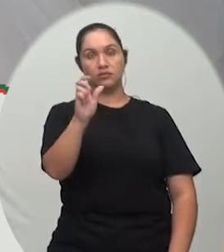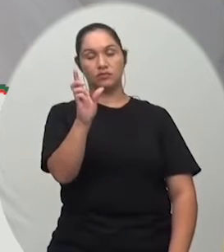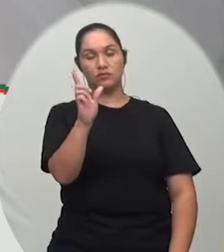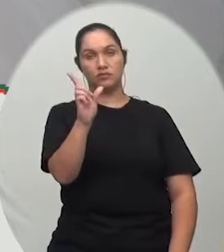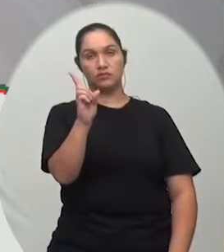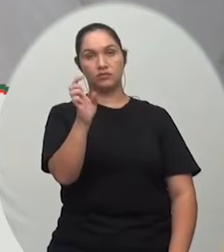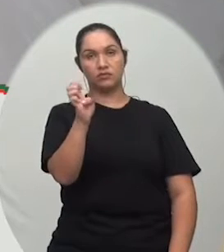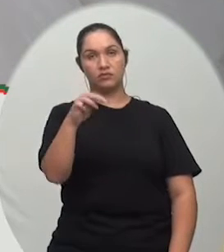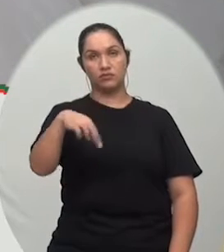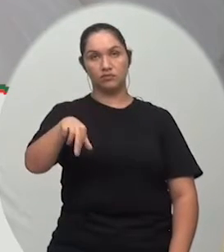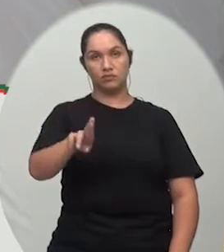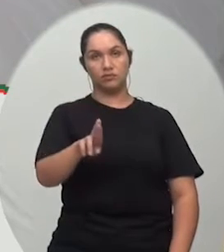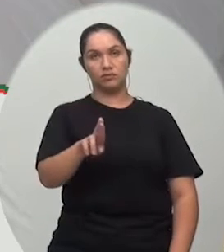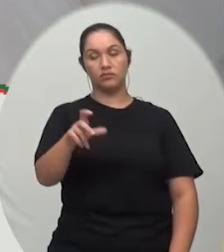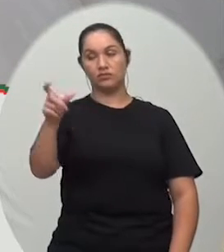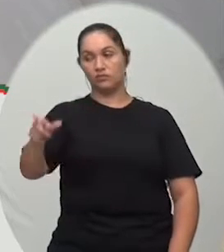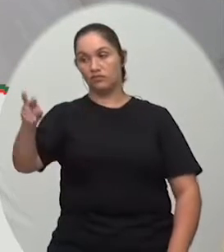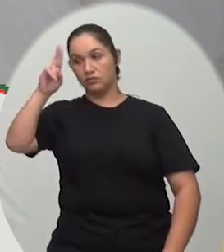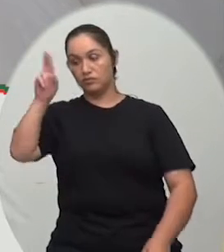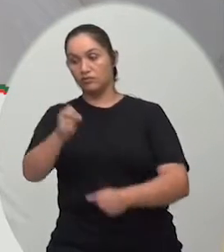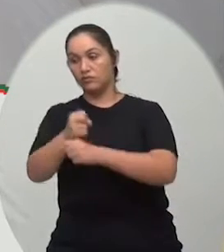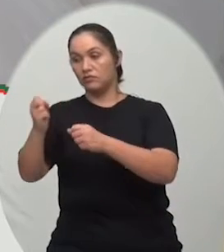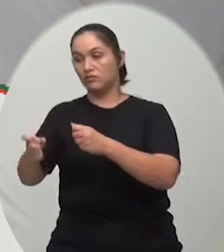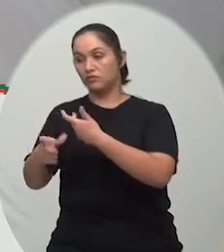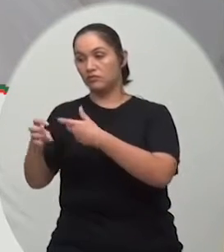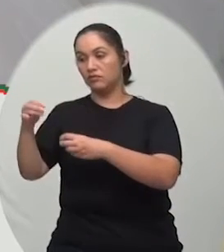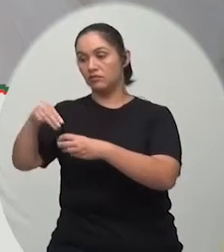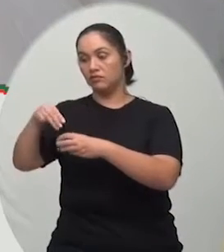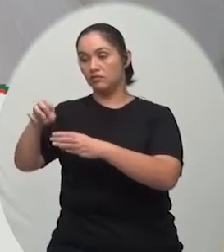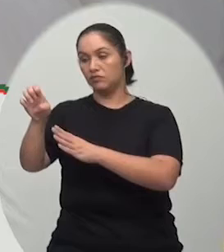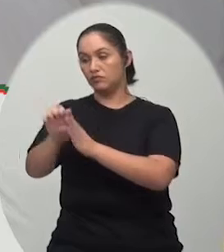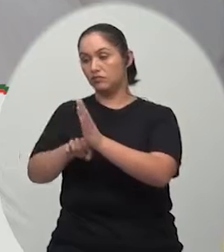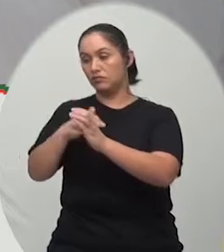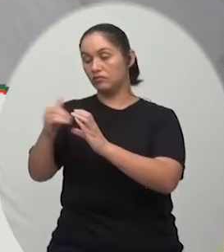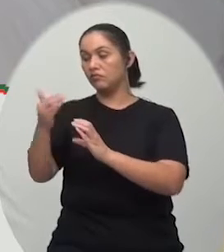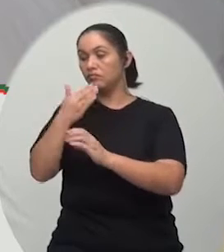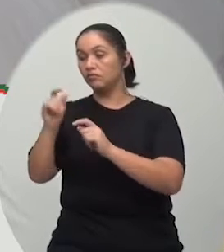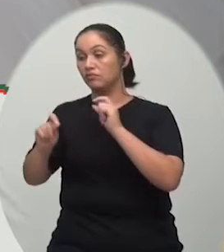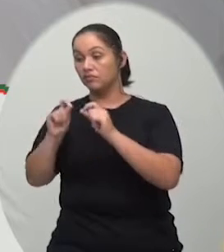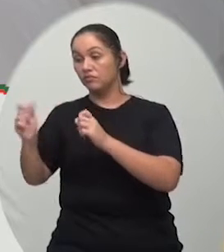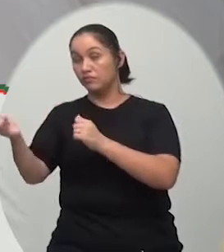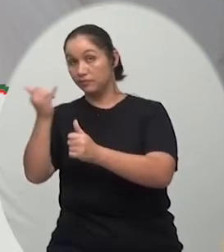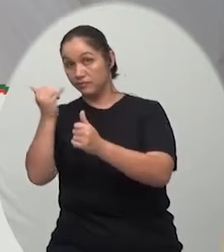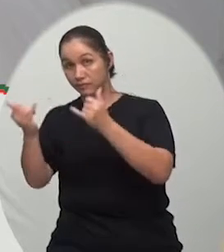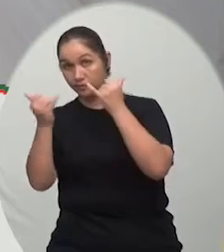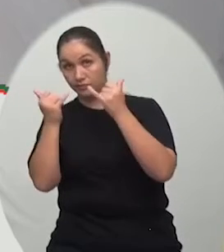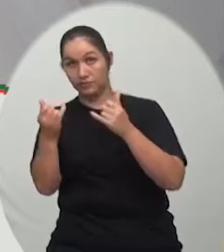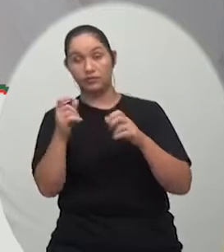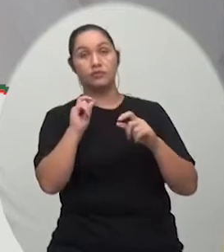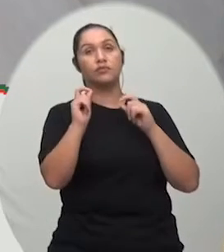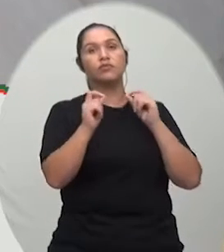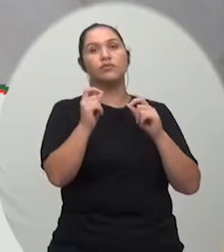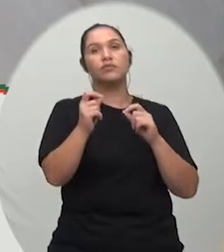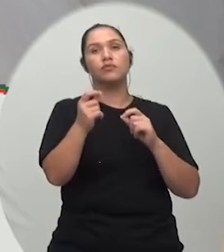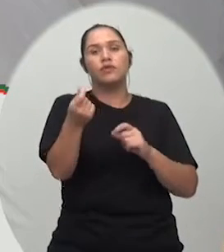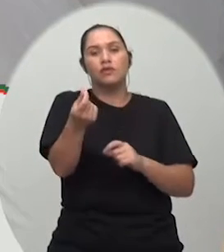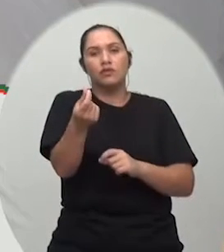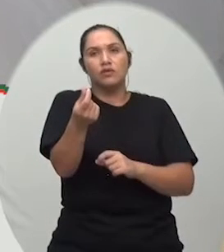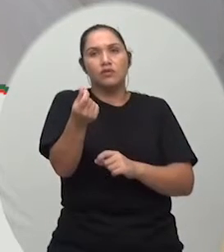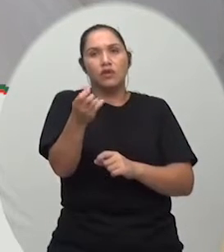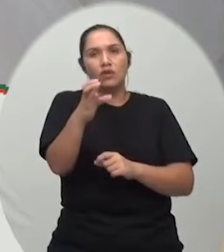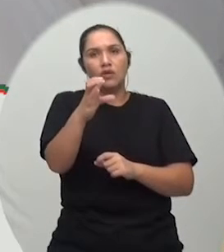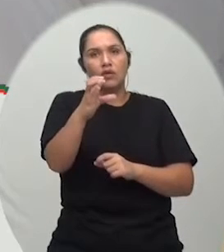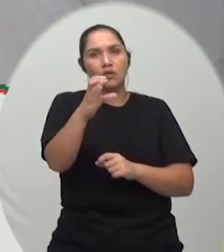Admiro Norato, assunto envio do expediente ao chefe do Poder Executivo Municipal, solicitando que informe qual o valor pago pelos